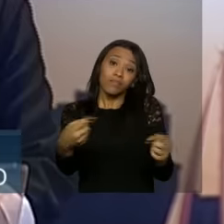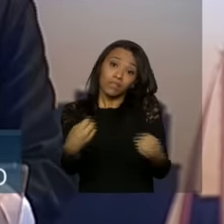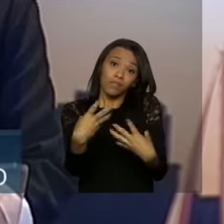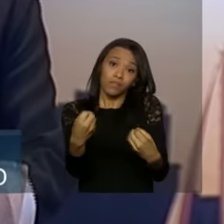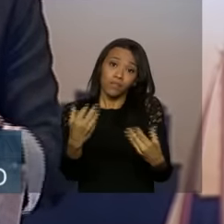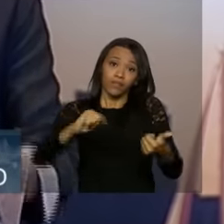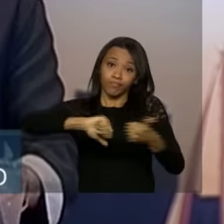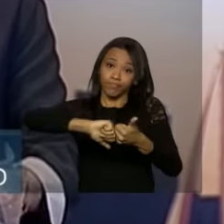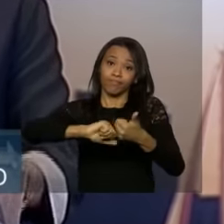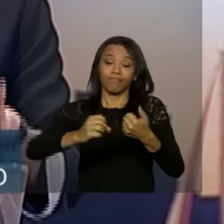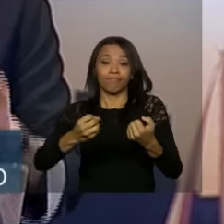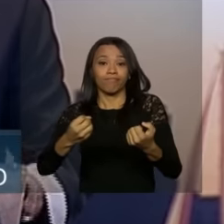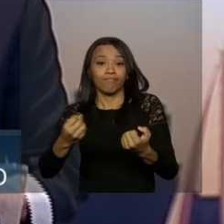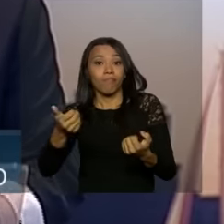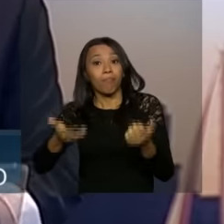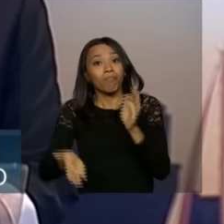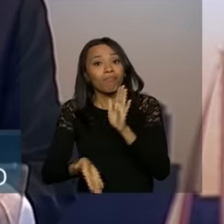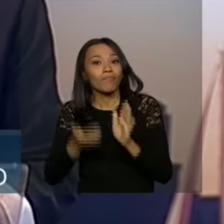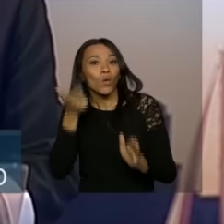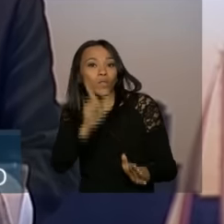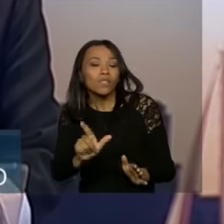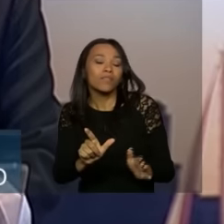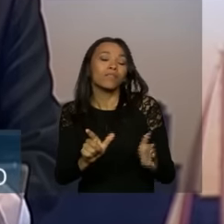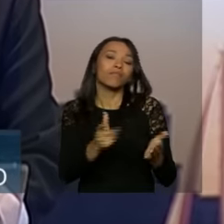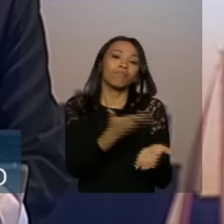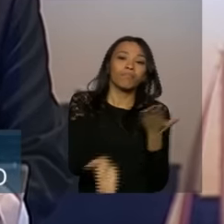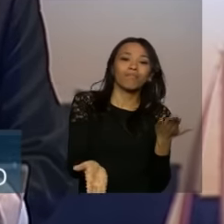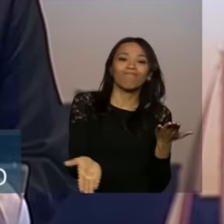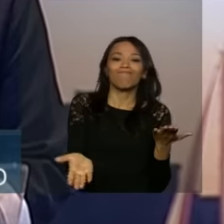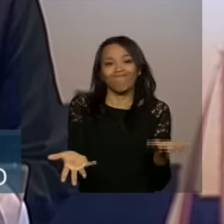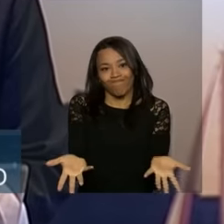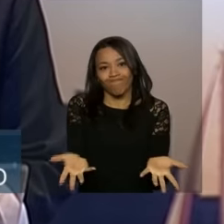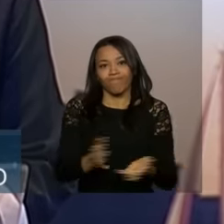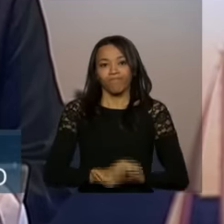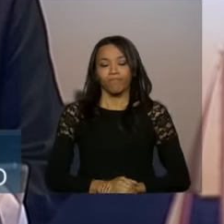nós. Ter fair play. Nós